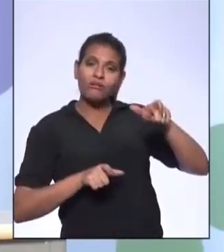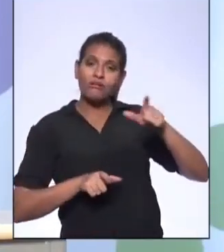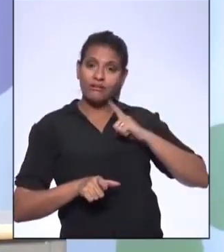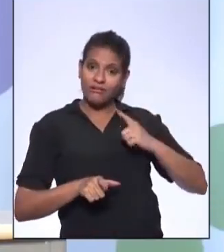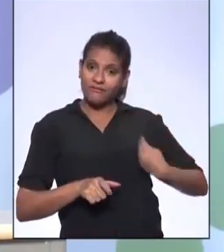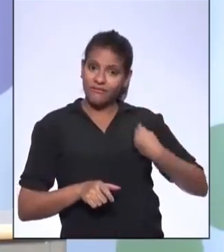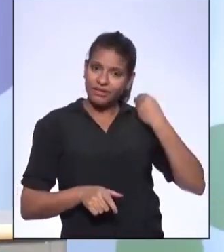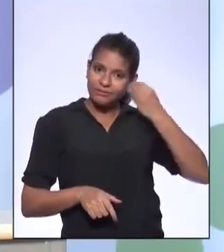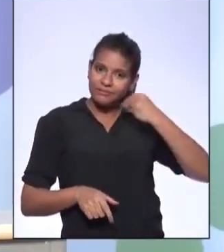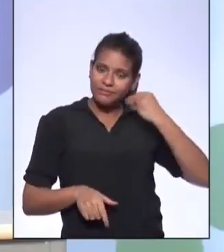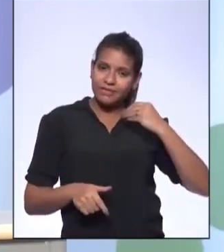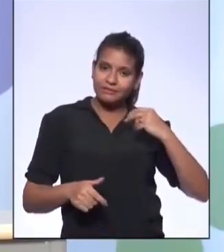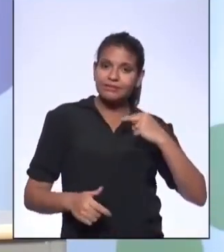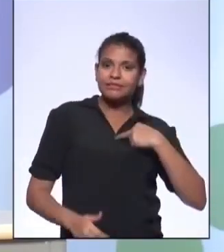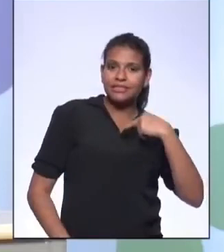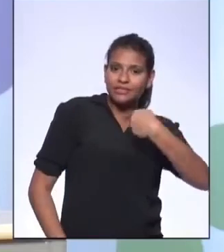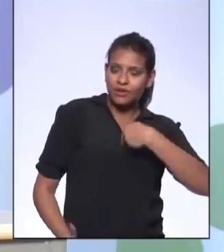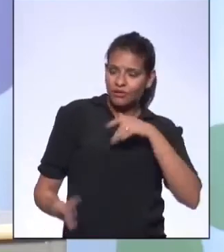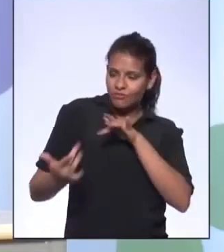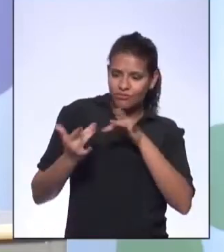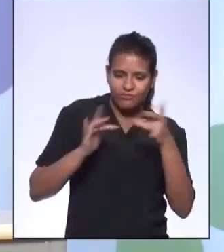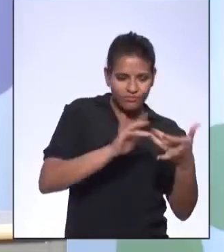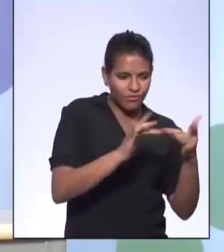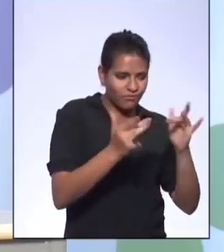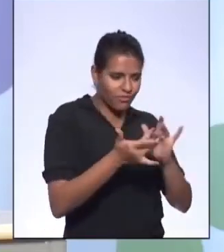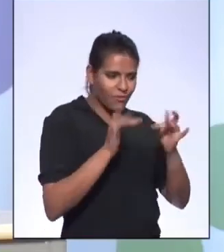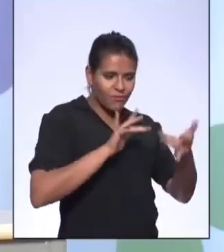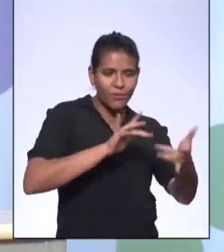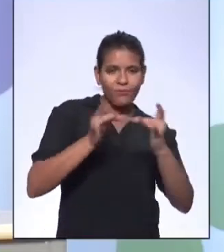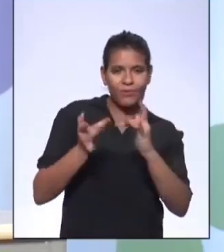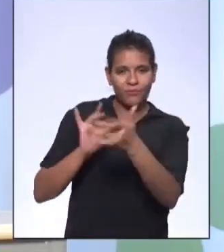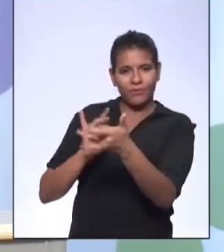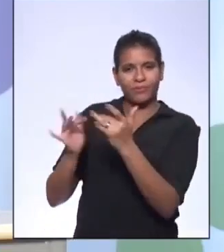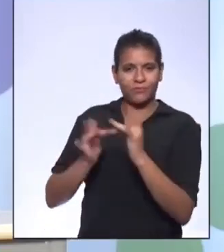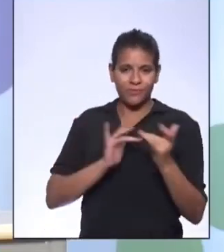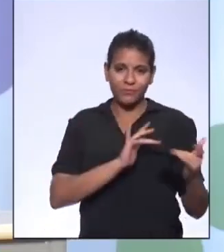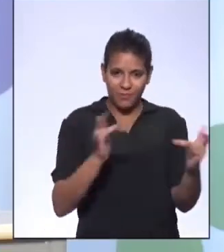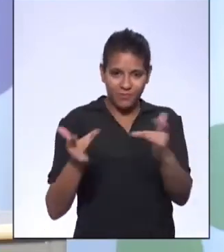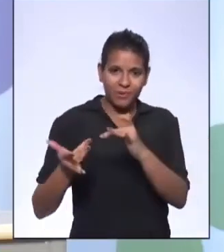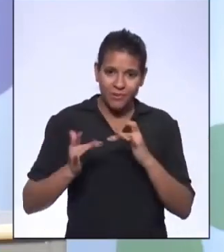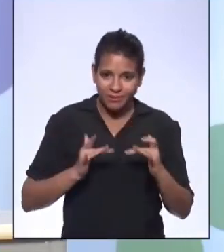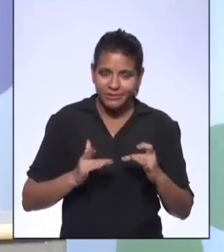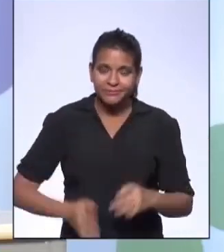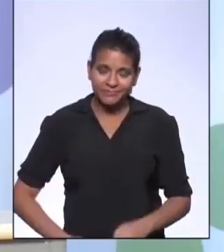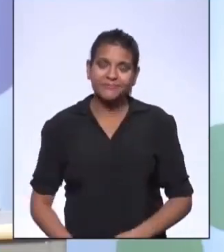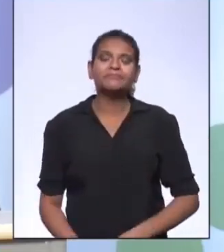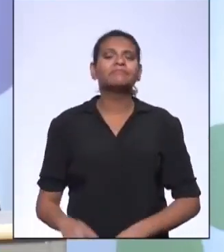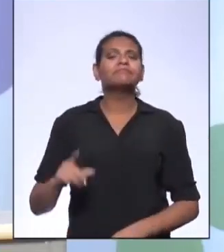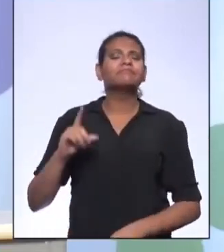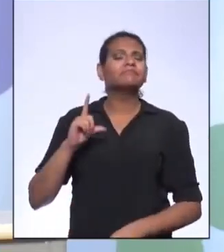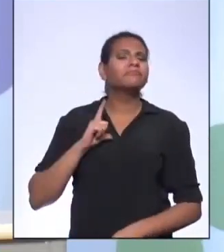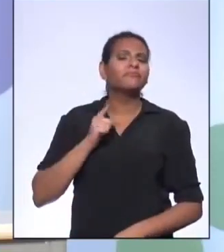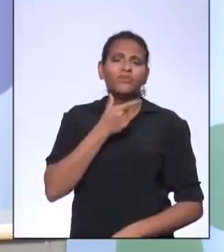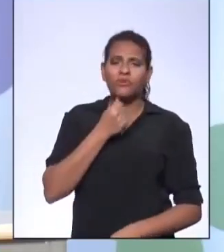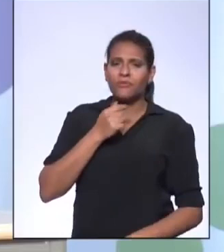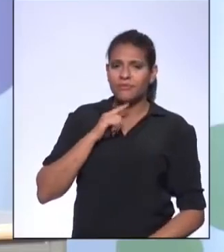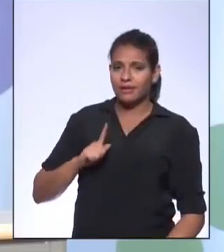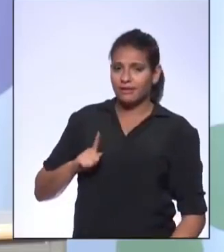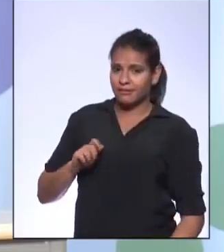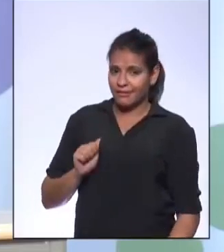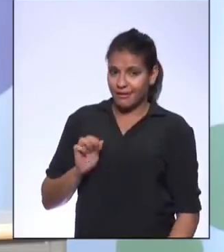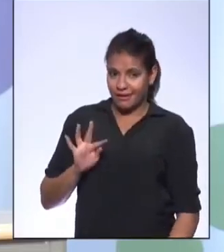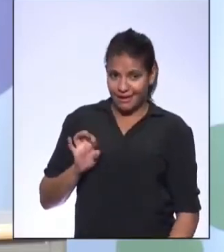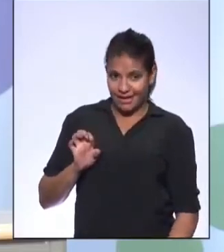um fantástico antropólogo, foi o Geertz, Clifford Geertz. E quando ele diz que os seres humanos são amarrados a teias